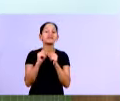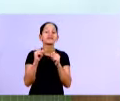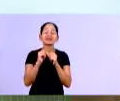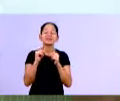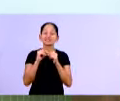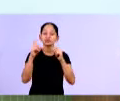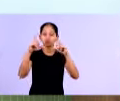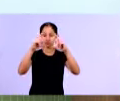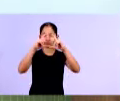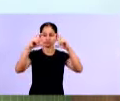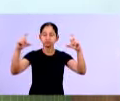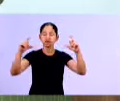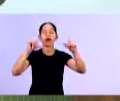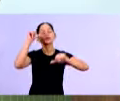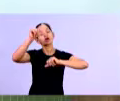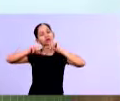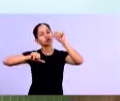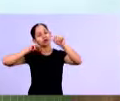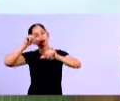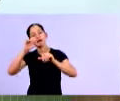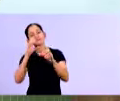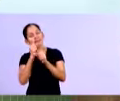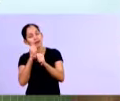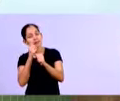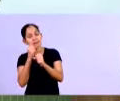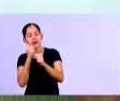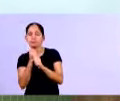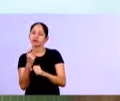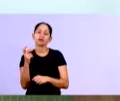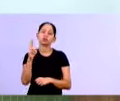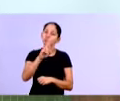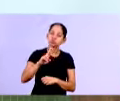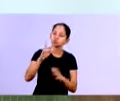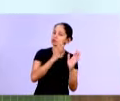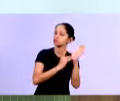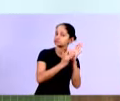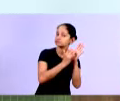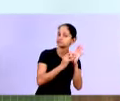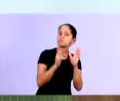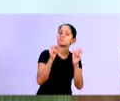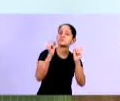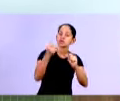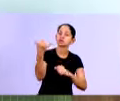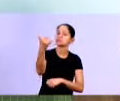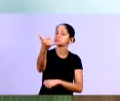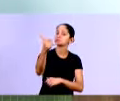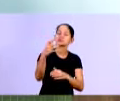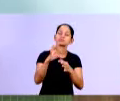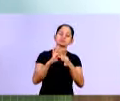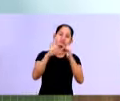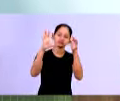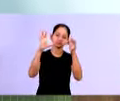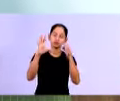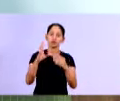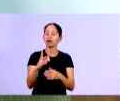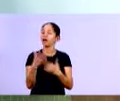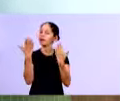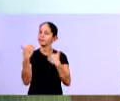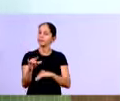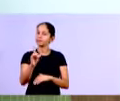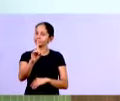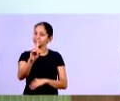juros, substitui valores e a operação matemática, você utiliza a sua calculadora, seu smartphone e faz essas contas, só não na prova,